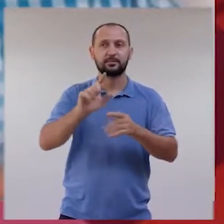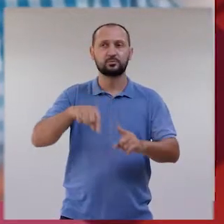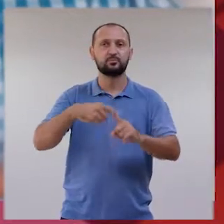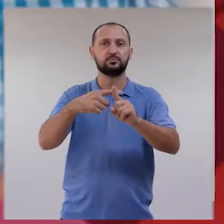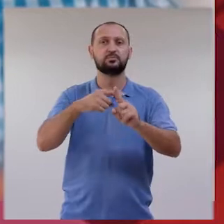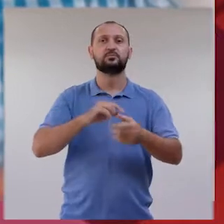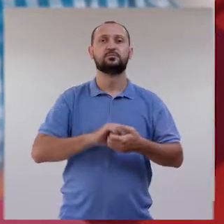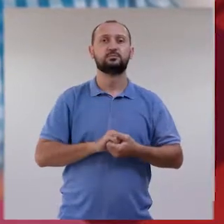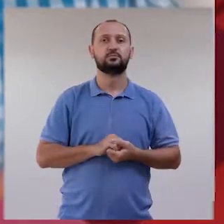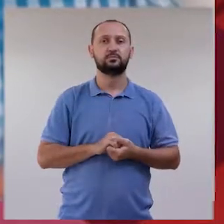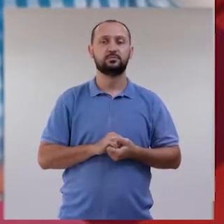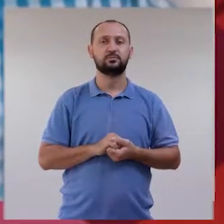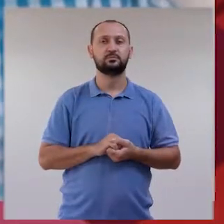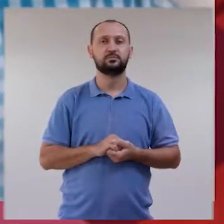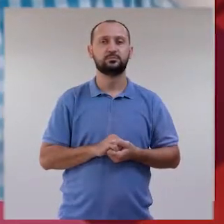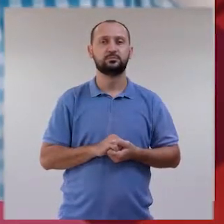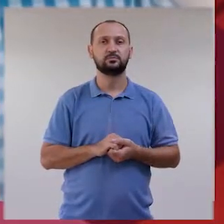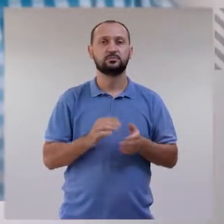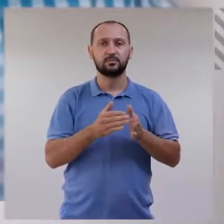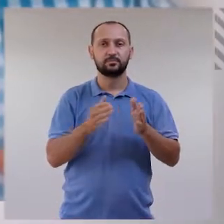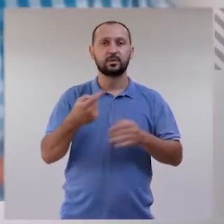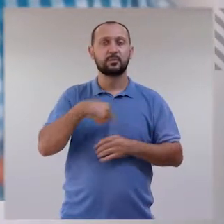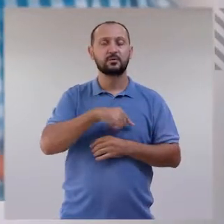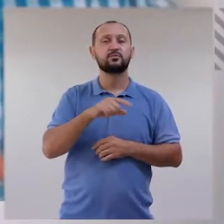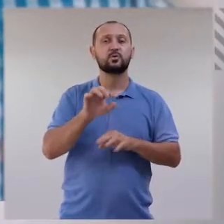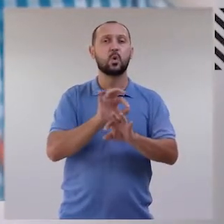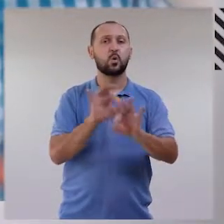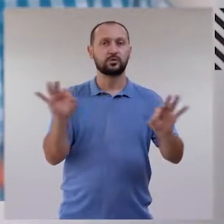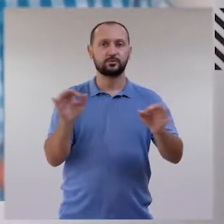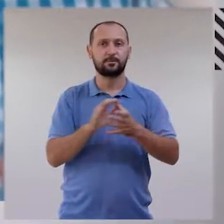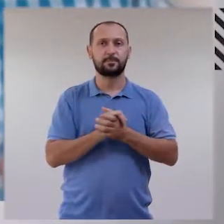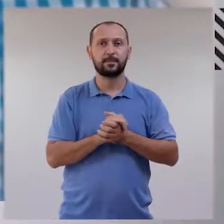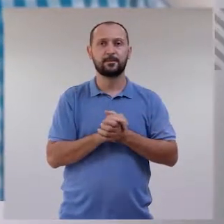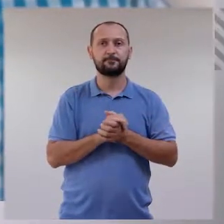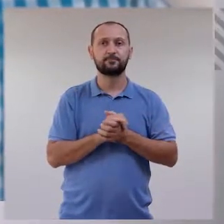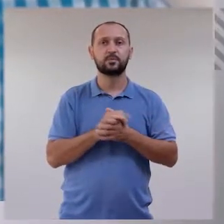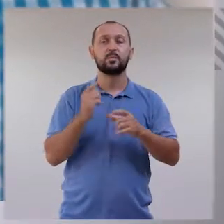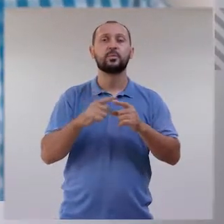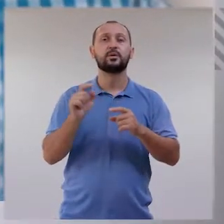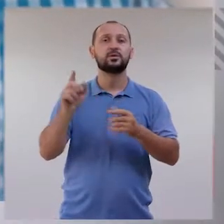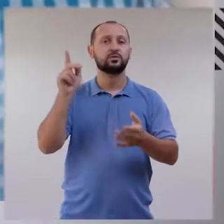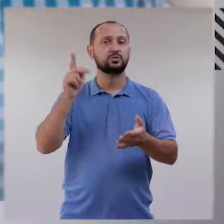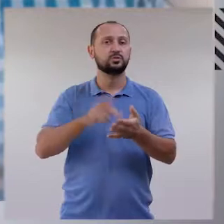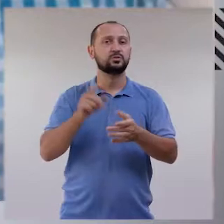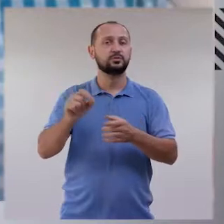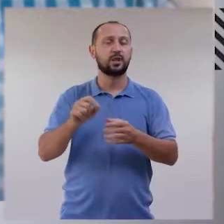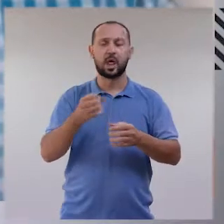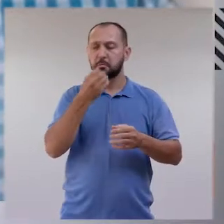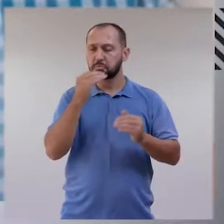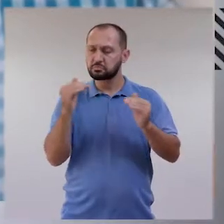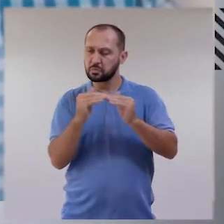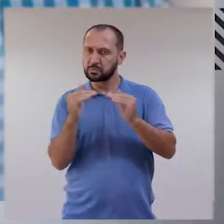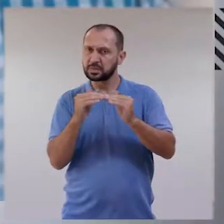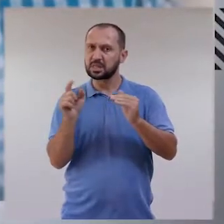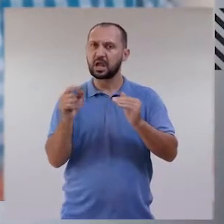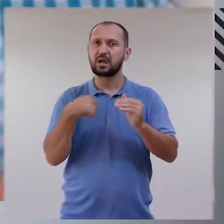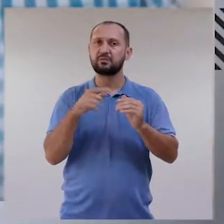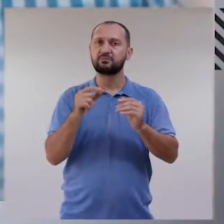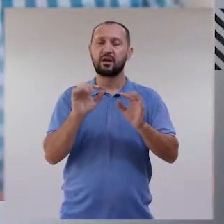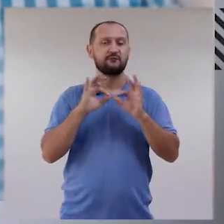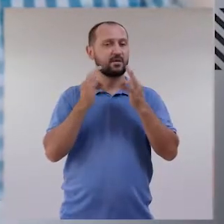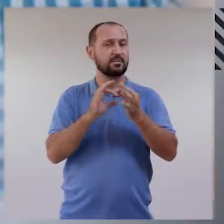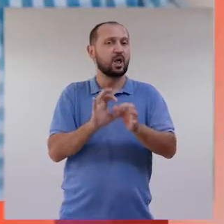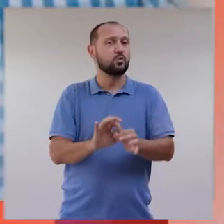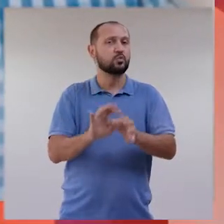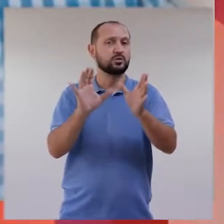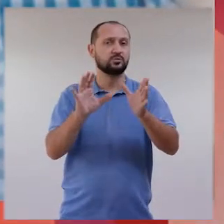nenhum doador positivo. Então, assim, nesse sentido, para nós foi ótimo, porque o doador que estava realmente um doador viável, com